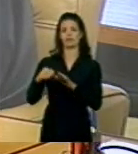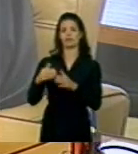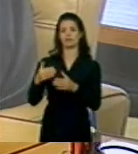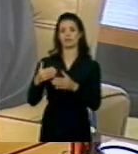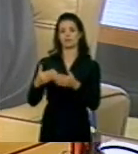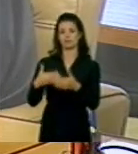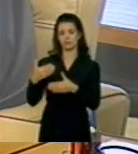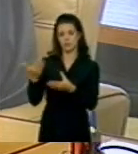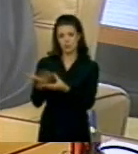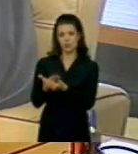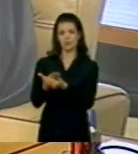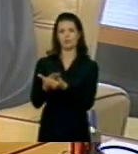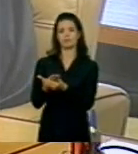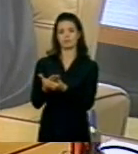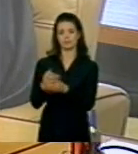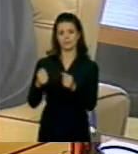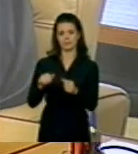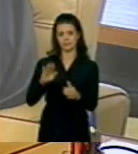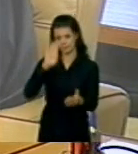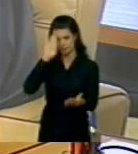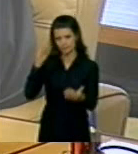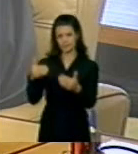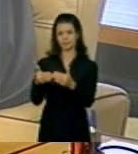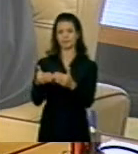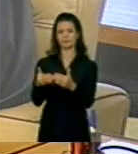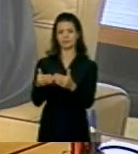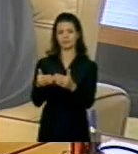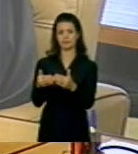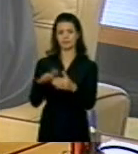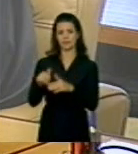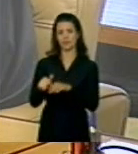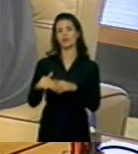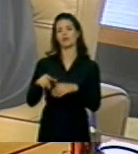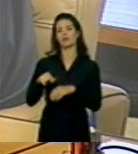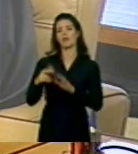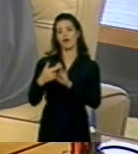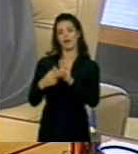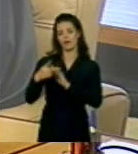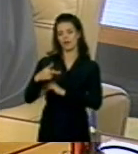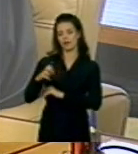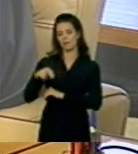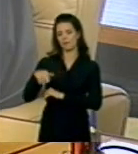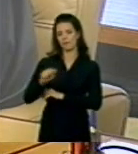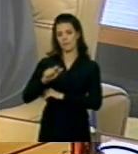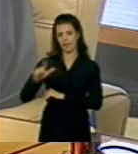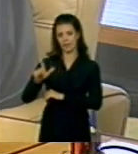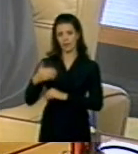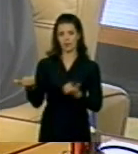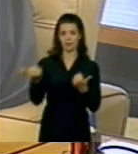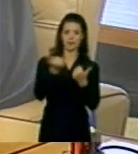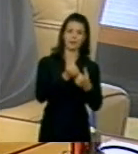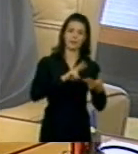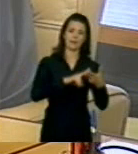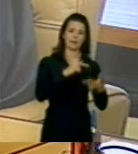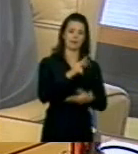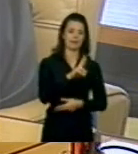Logo, as hipóteses do artigo 319 do Código de Processo Penal teriam um caráter substitutivo à prisão preventiva e